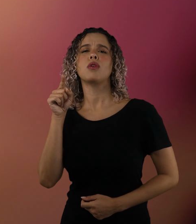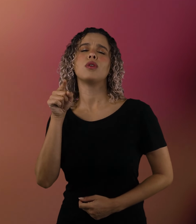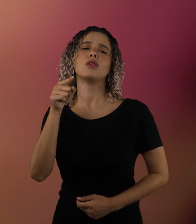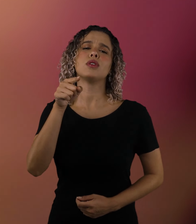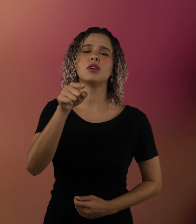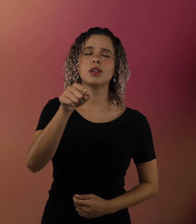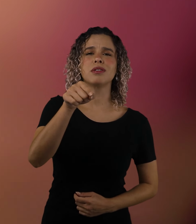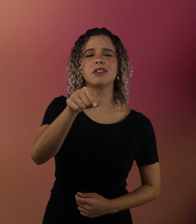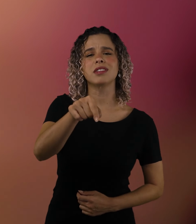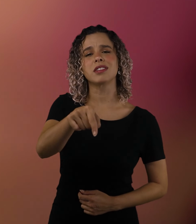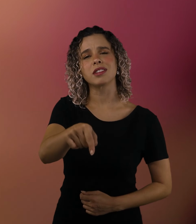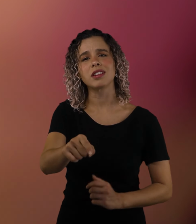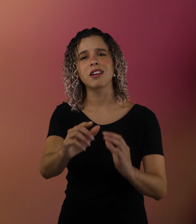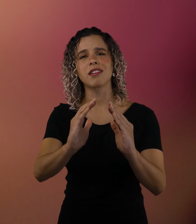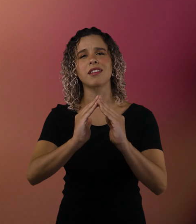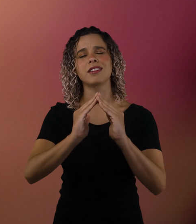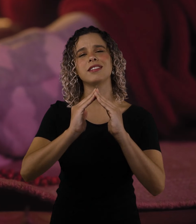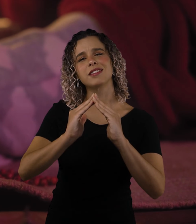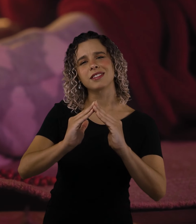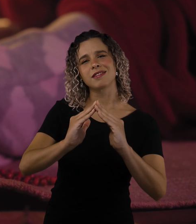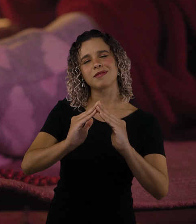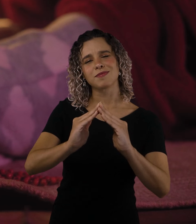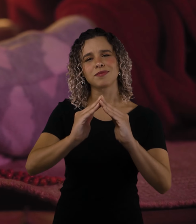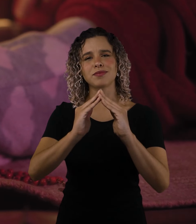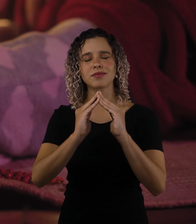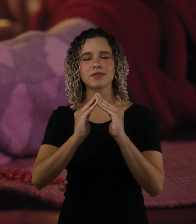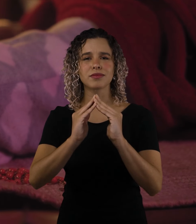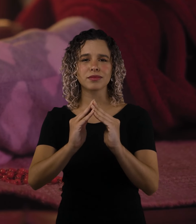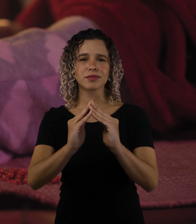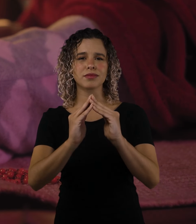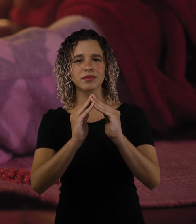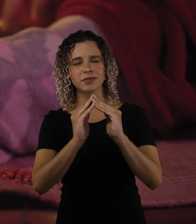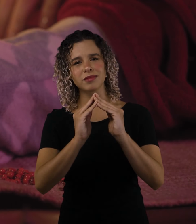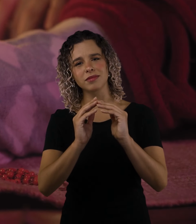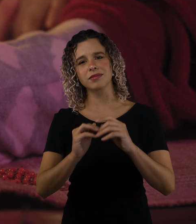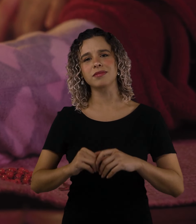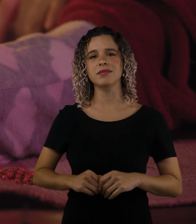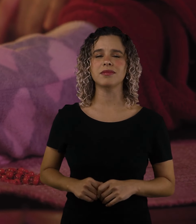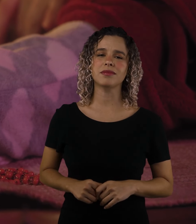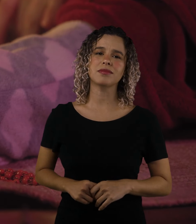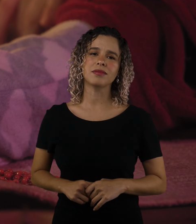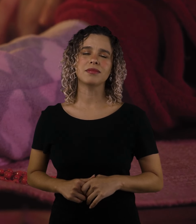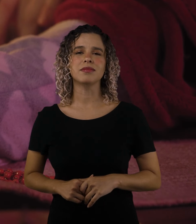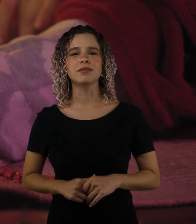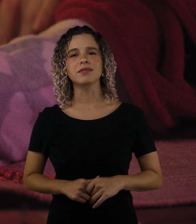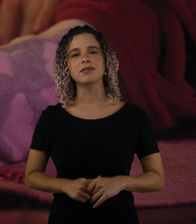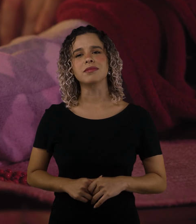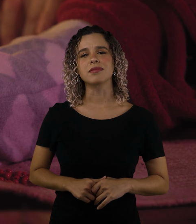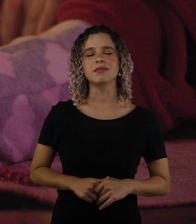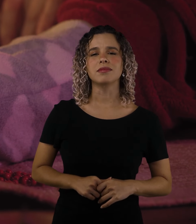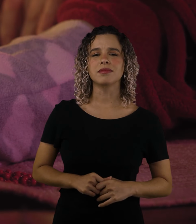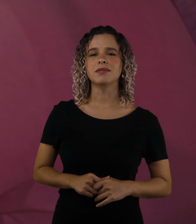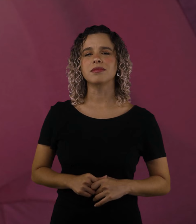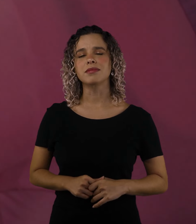incenso aceso me relaxa. Over home. Brinco com a capa de uma câmera fotográfica, jogando